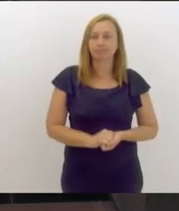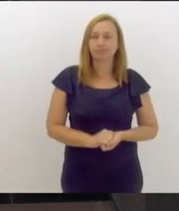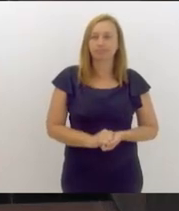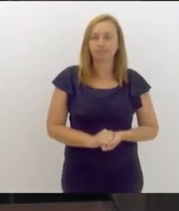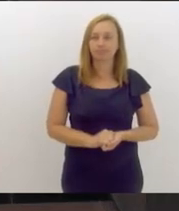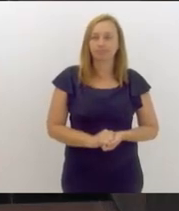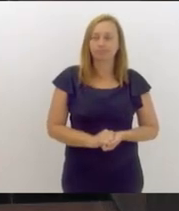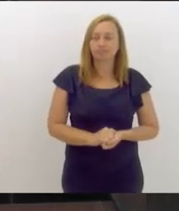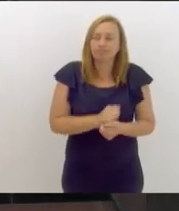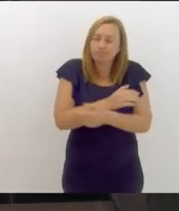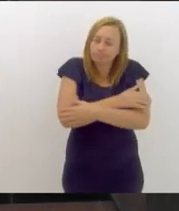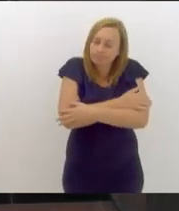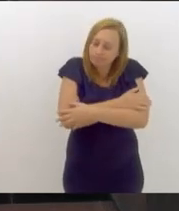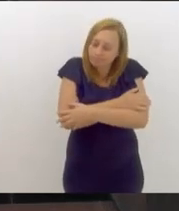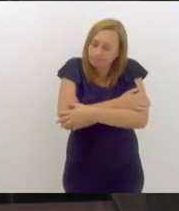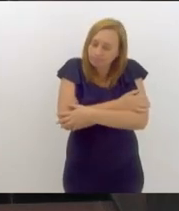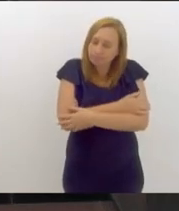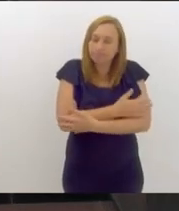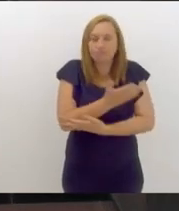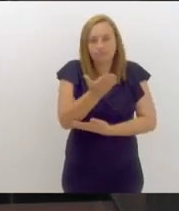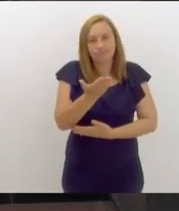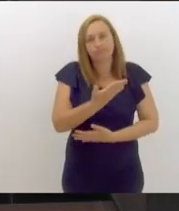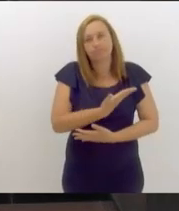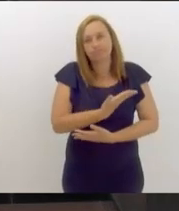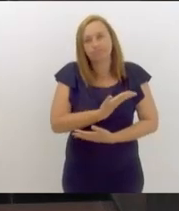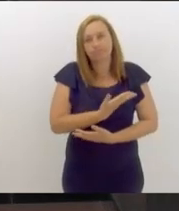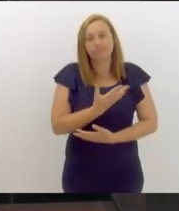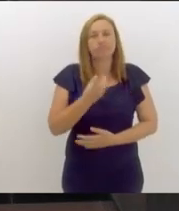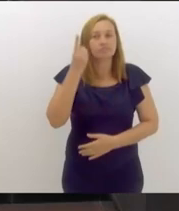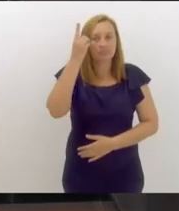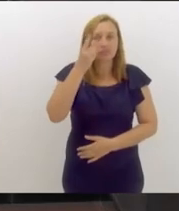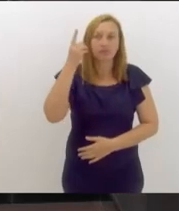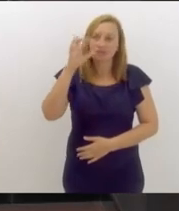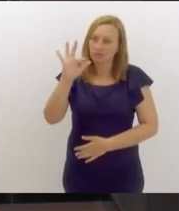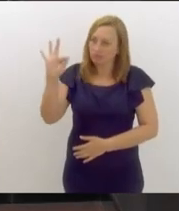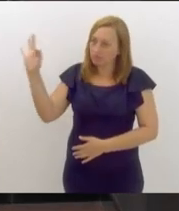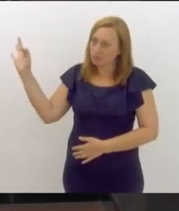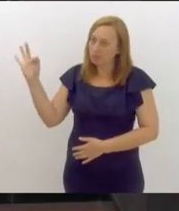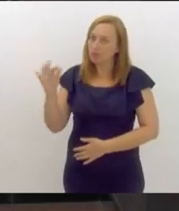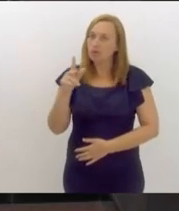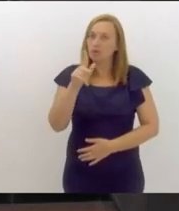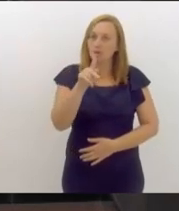um abraço meu amigo deputado federal Portugal